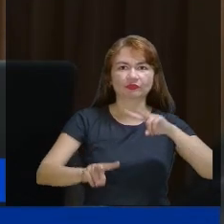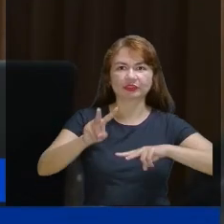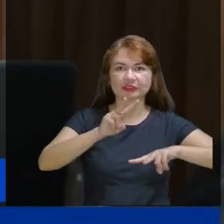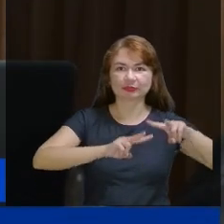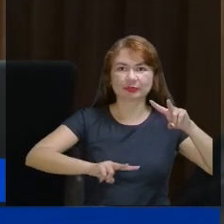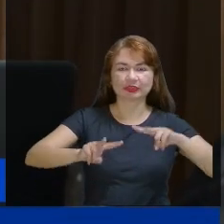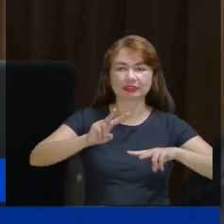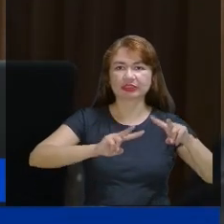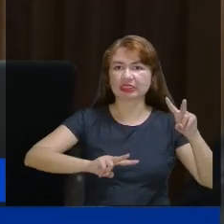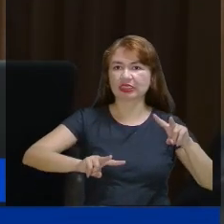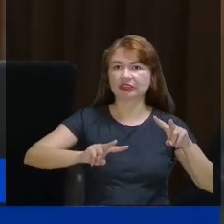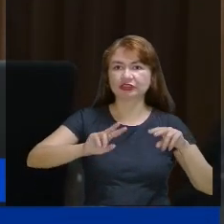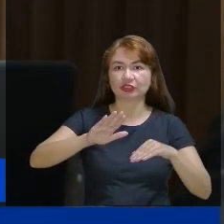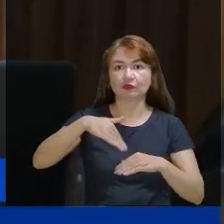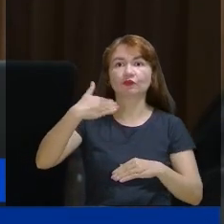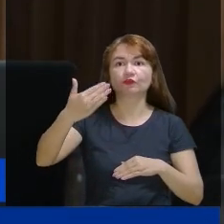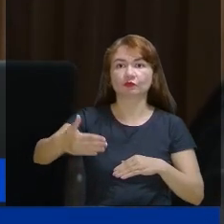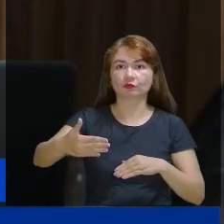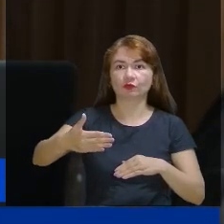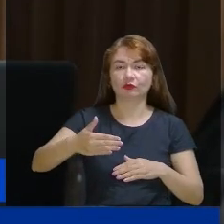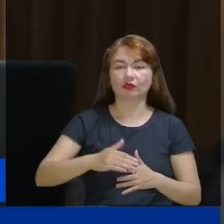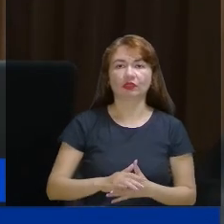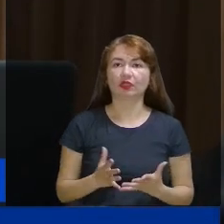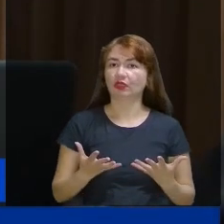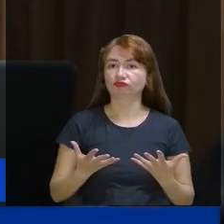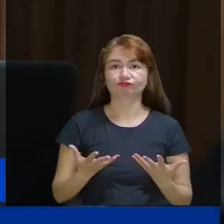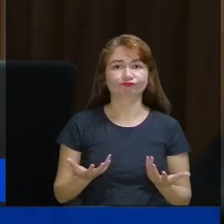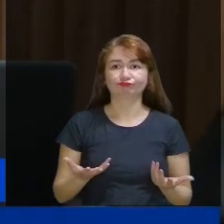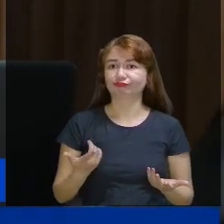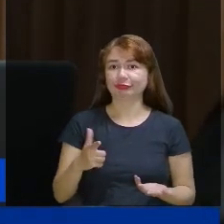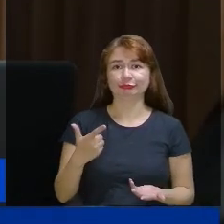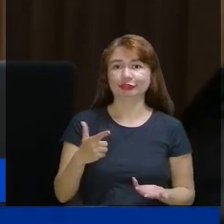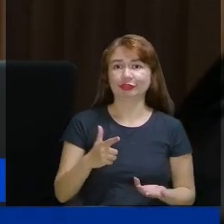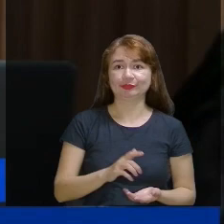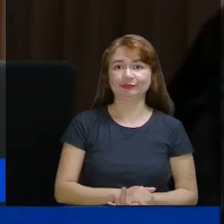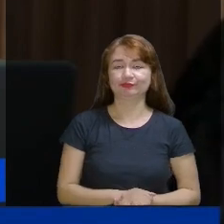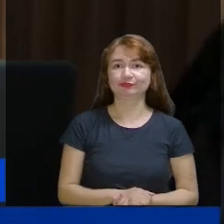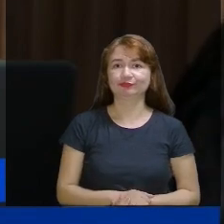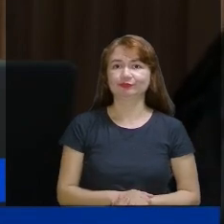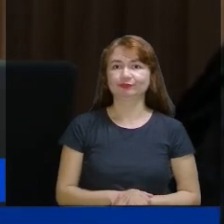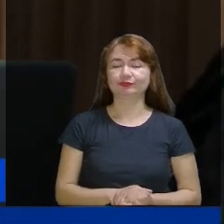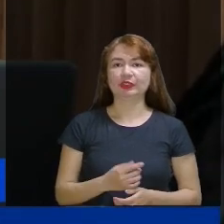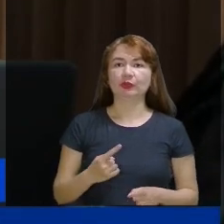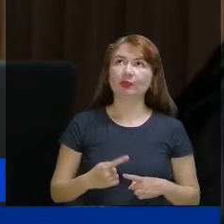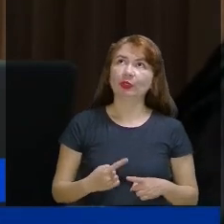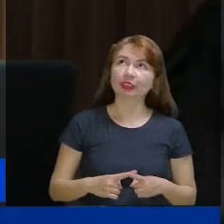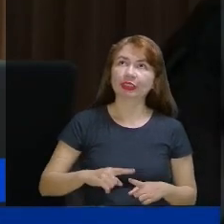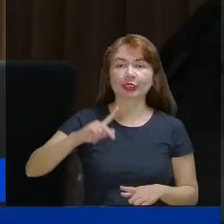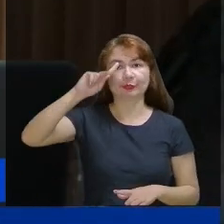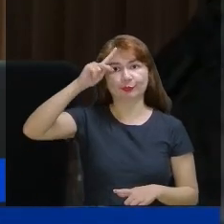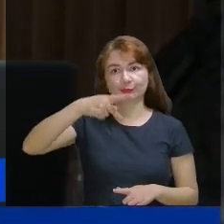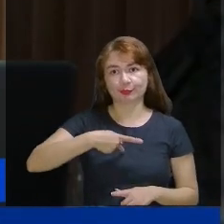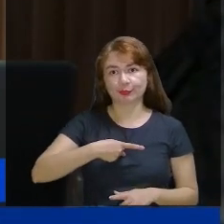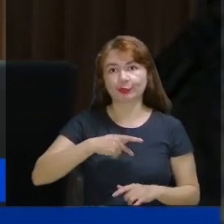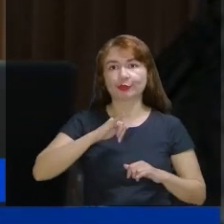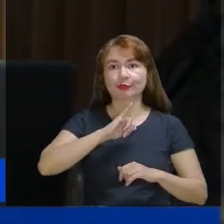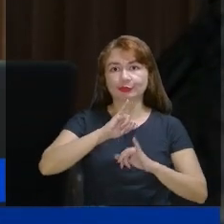muitas pessoas, se utilizando dessa argumentação de autodeclaração, embora